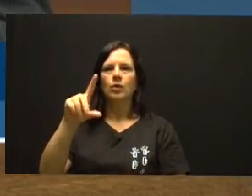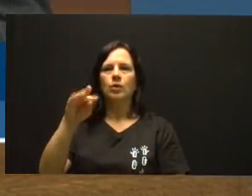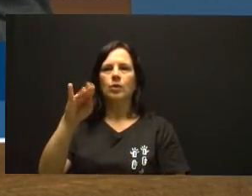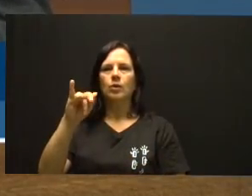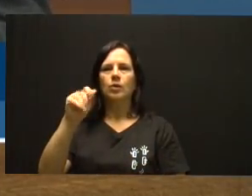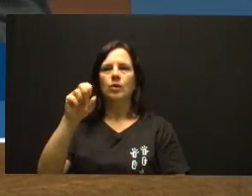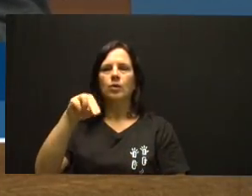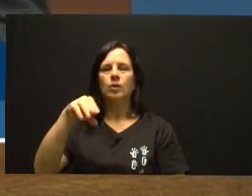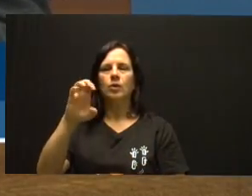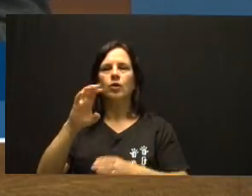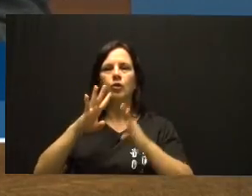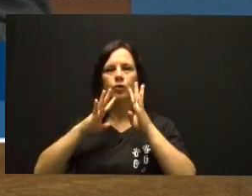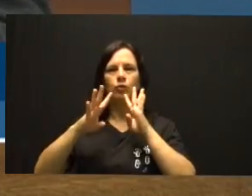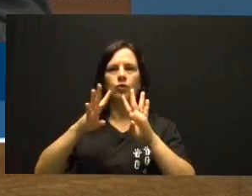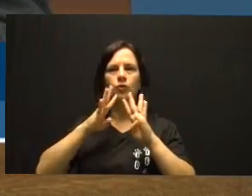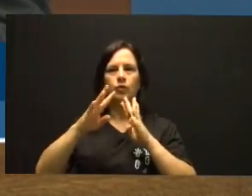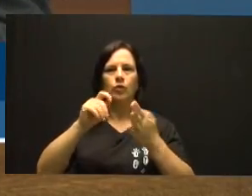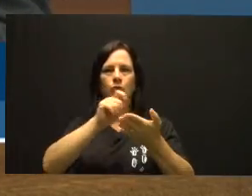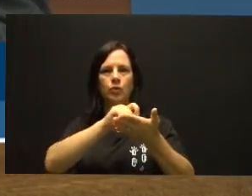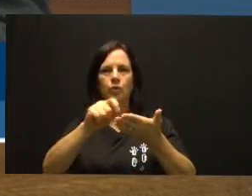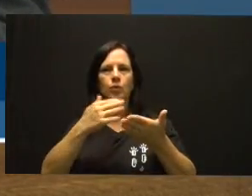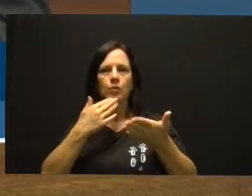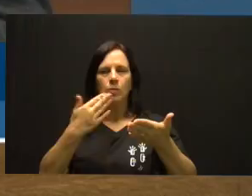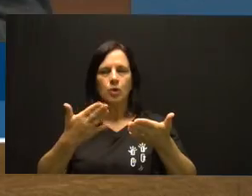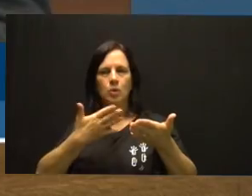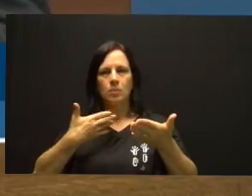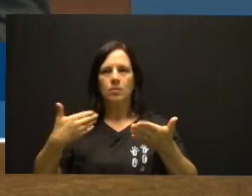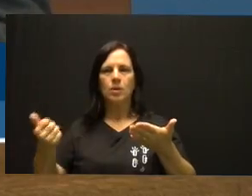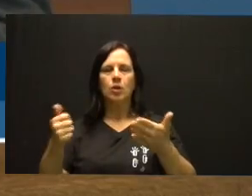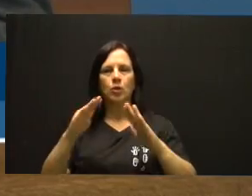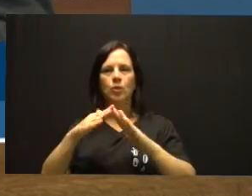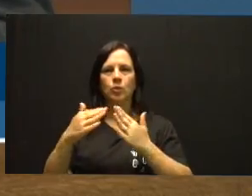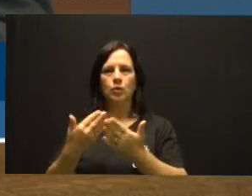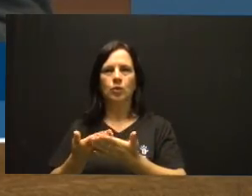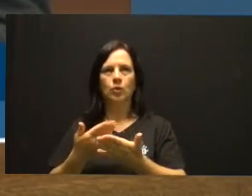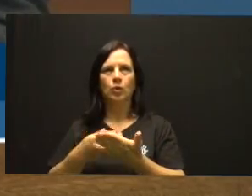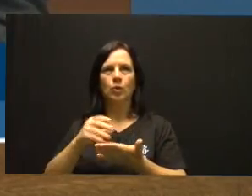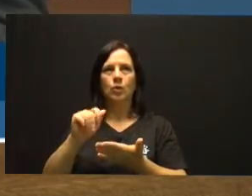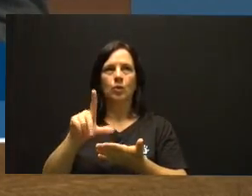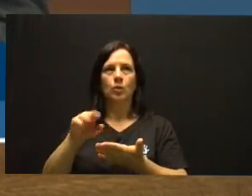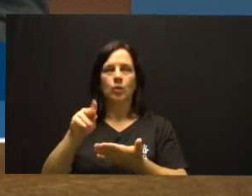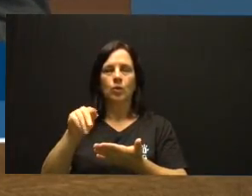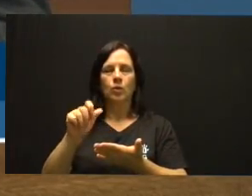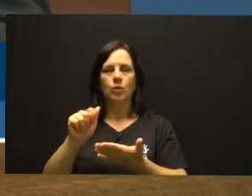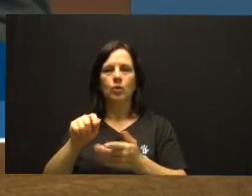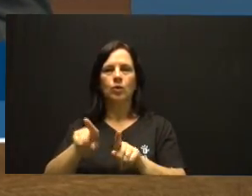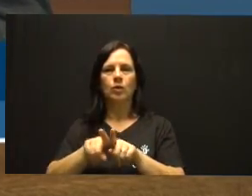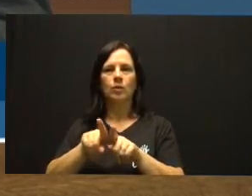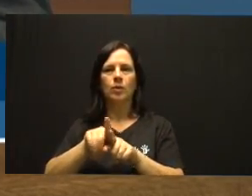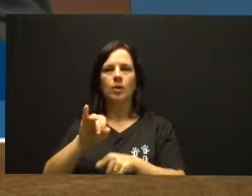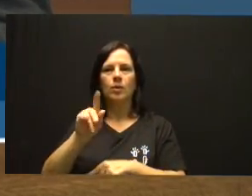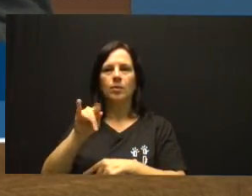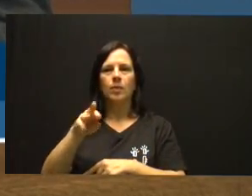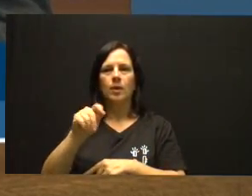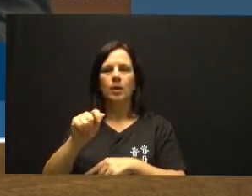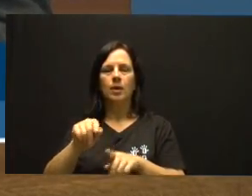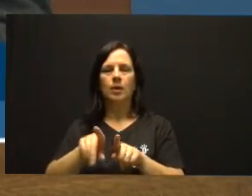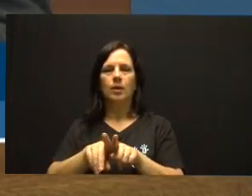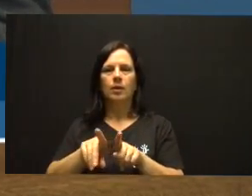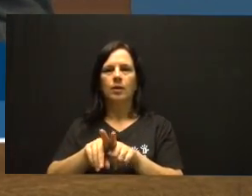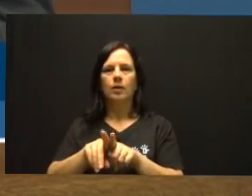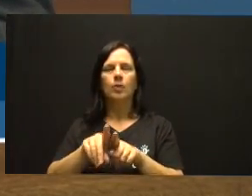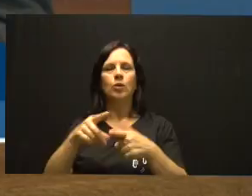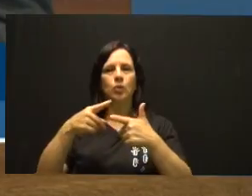através da nossa página no Facebook solicitou melhorias na UME Estado do Alagoas, no Pinheiro do Miranda,